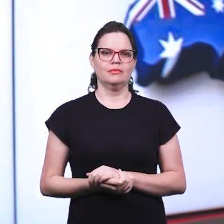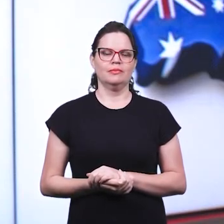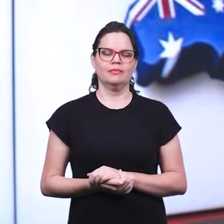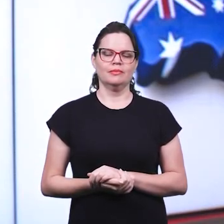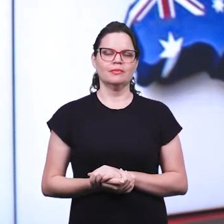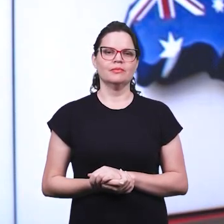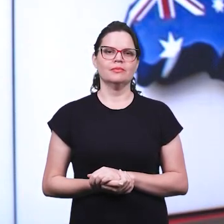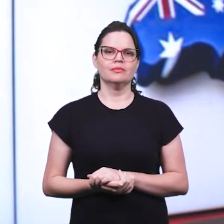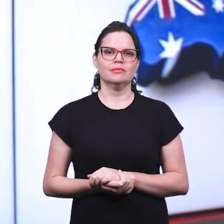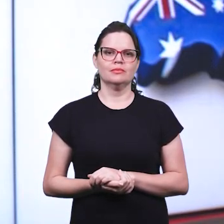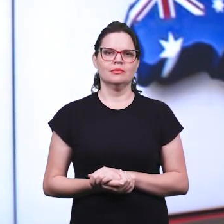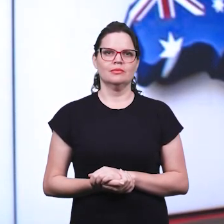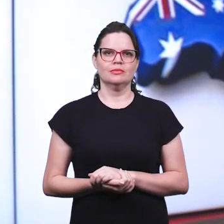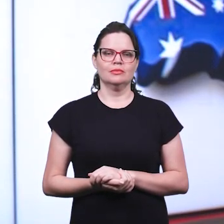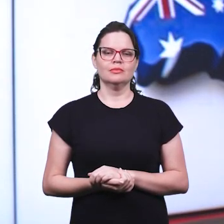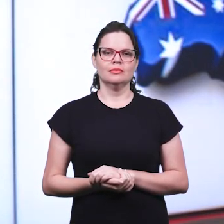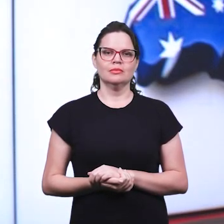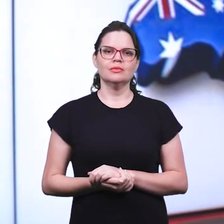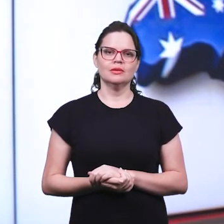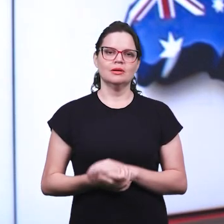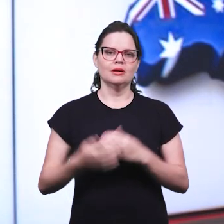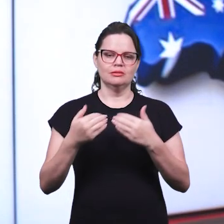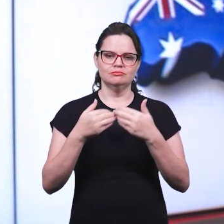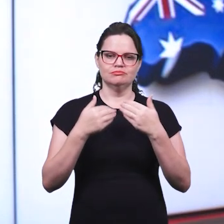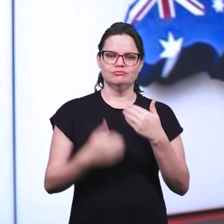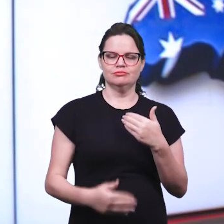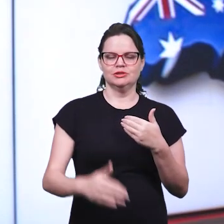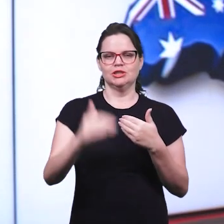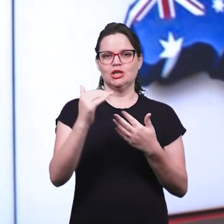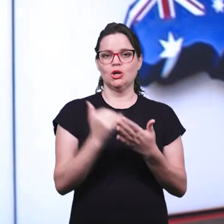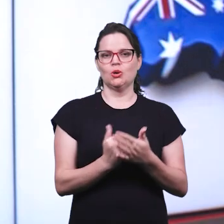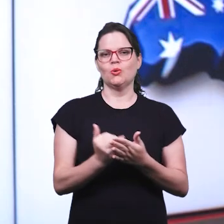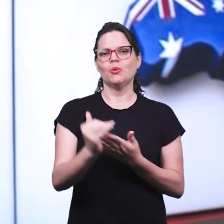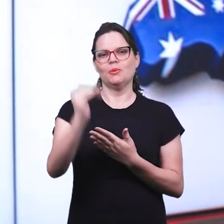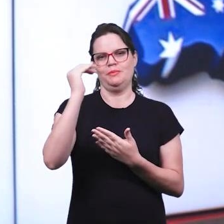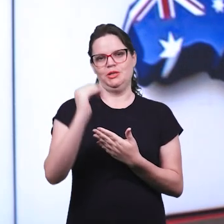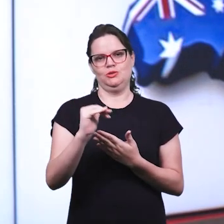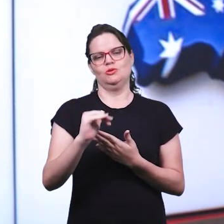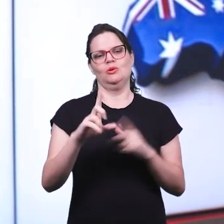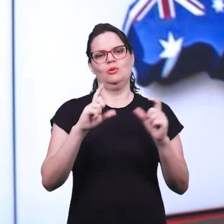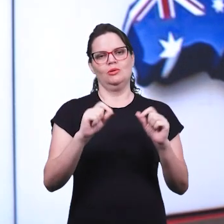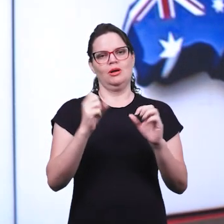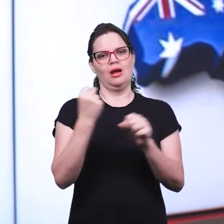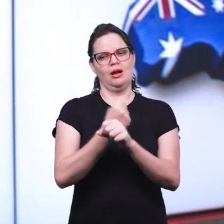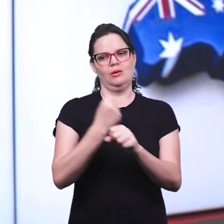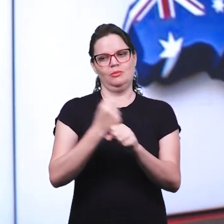mundo. Foi assim que a obra do Senhor